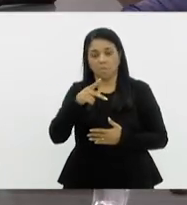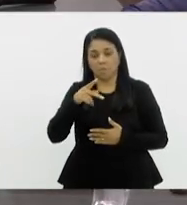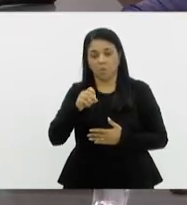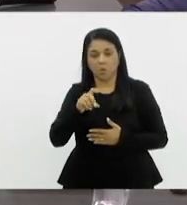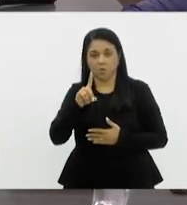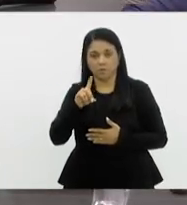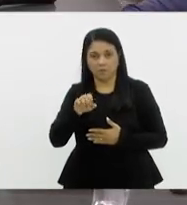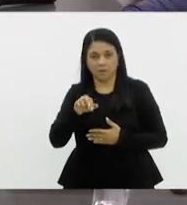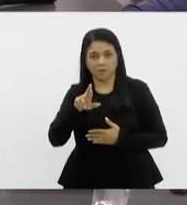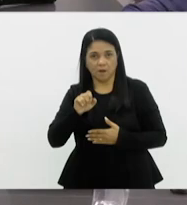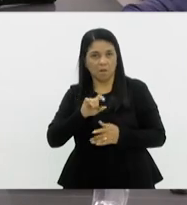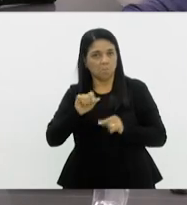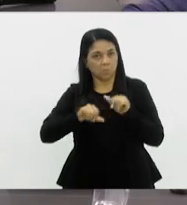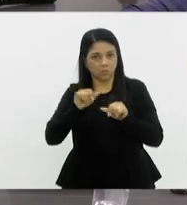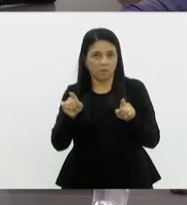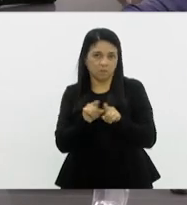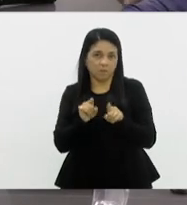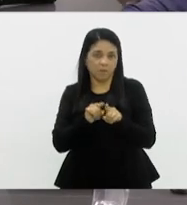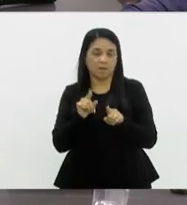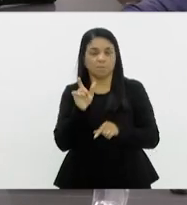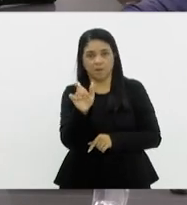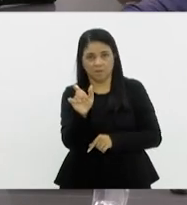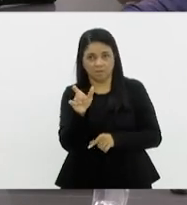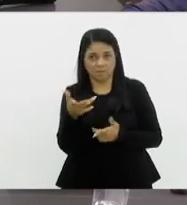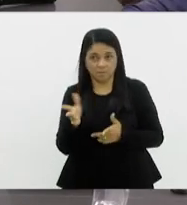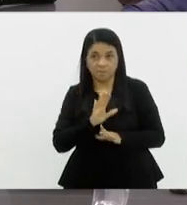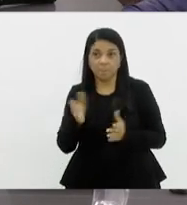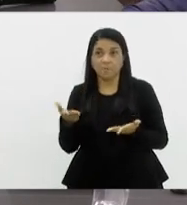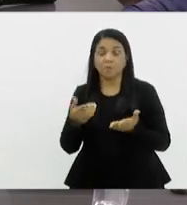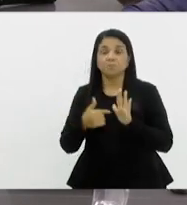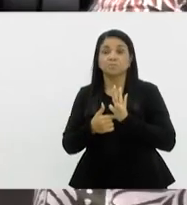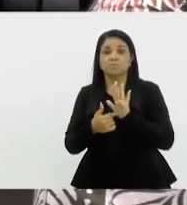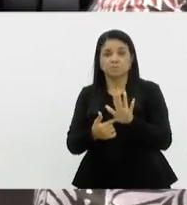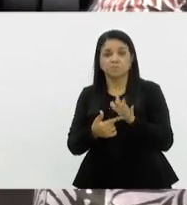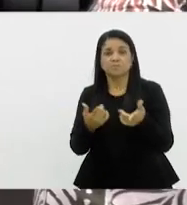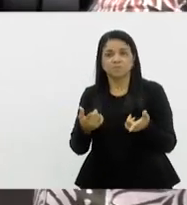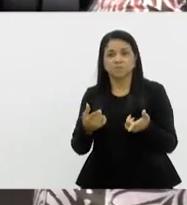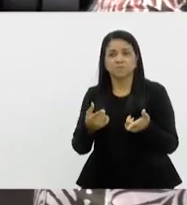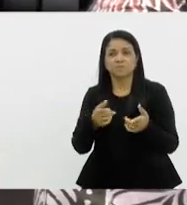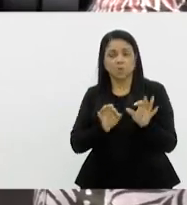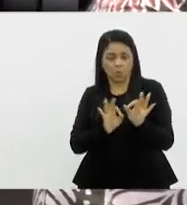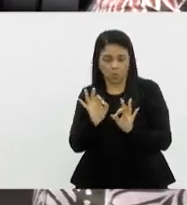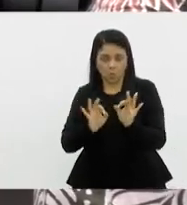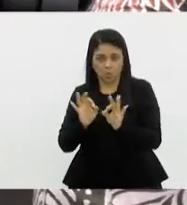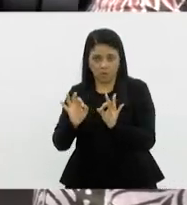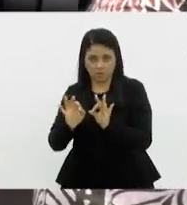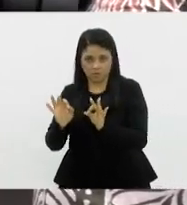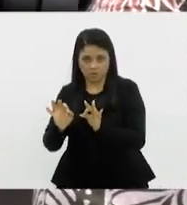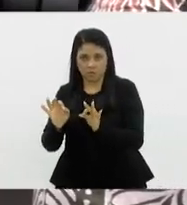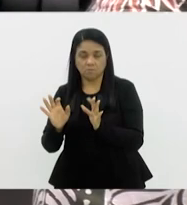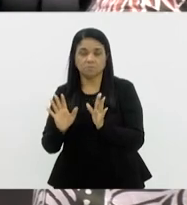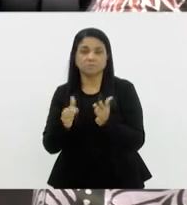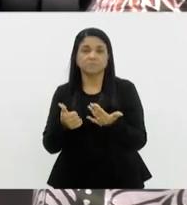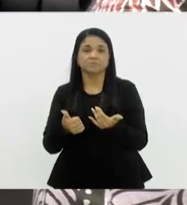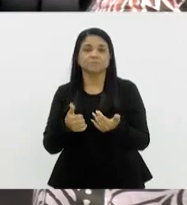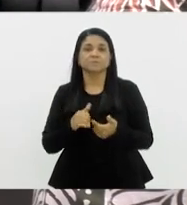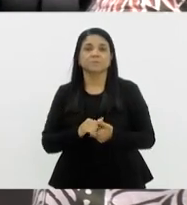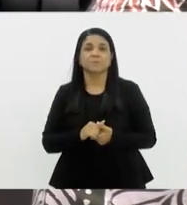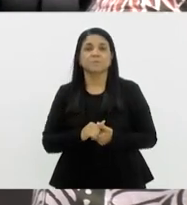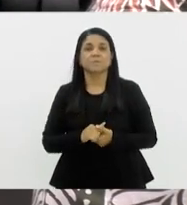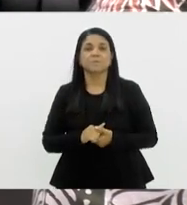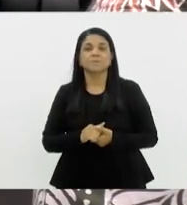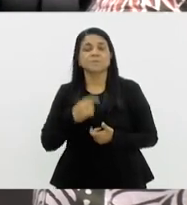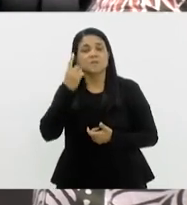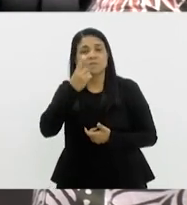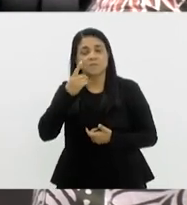Serafini. Gente, só para apresentei a questão, só para organizar um pouco mais então algumas questões, é que eu acho que o